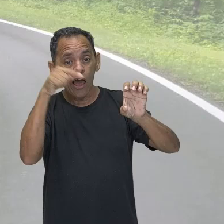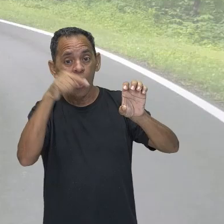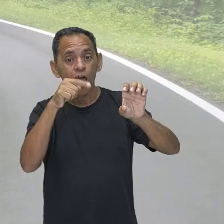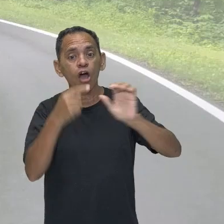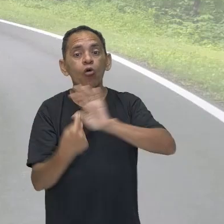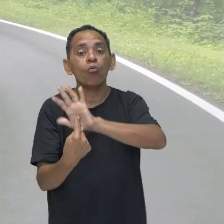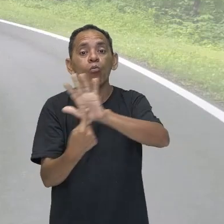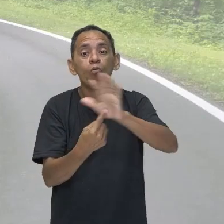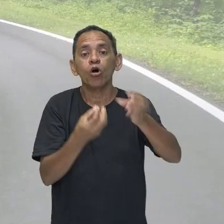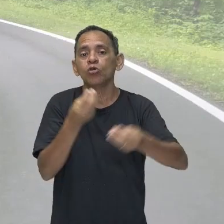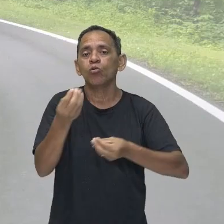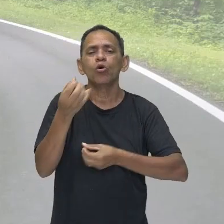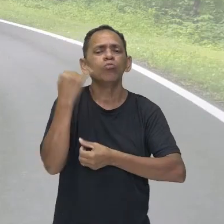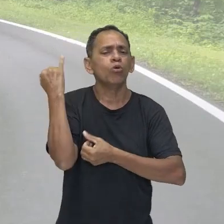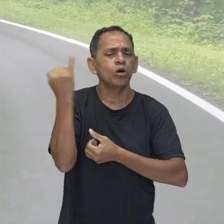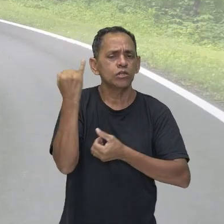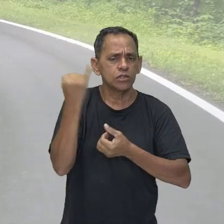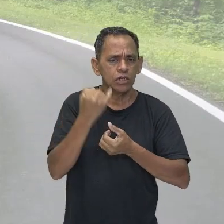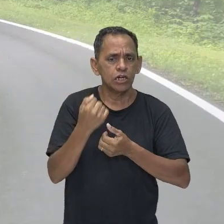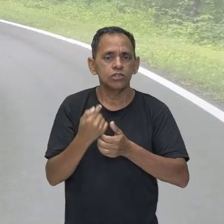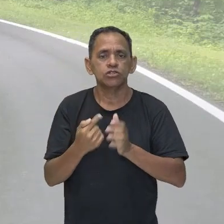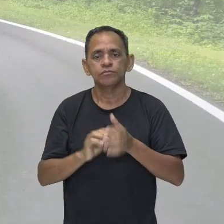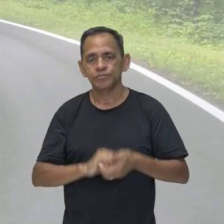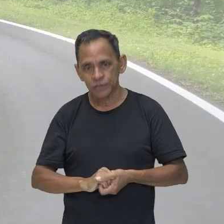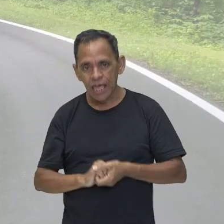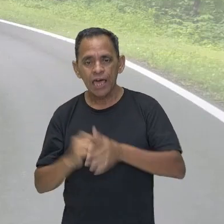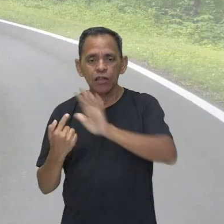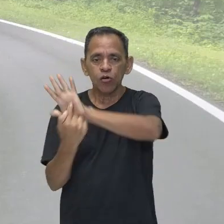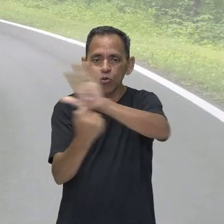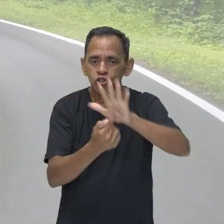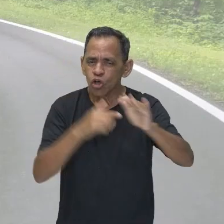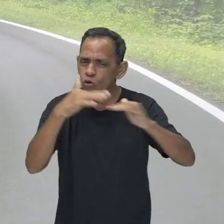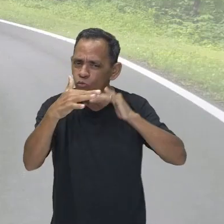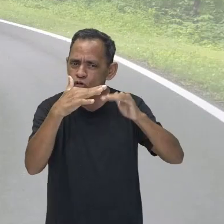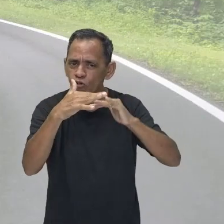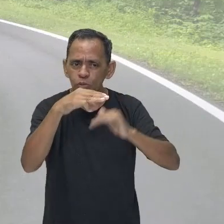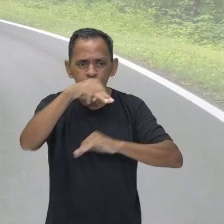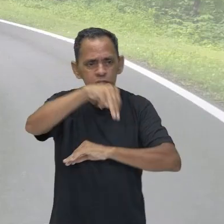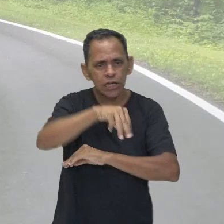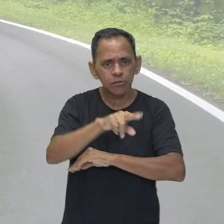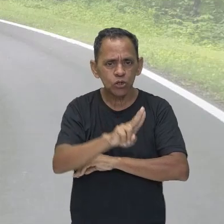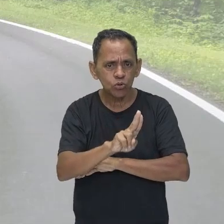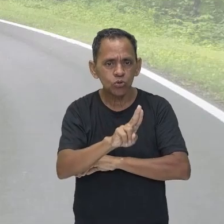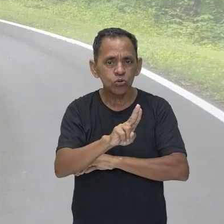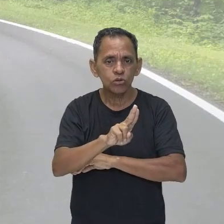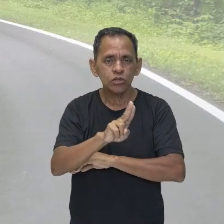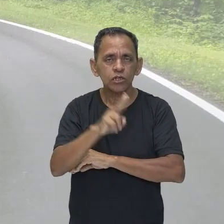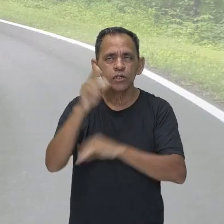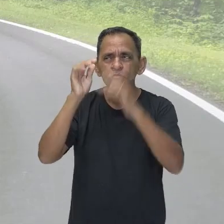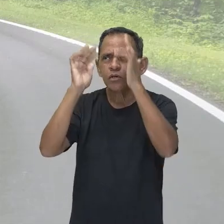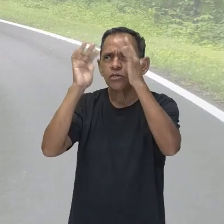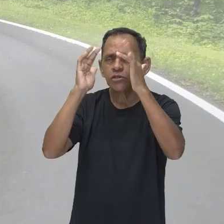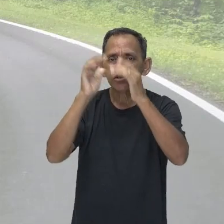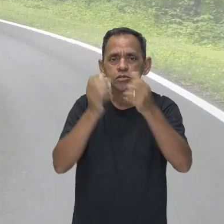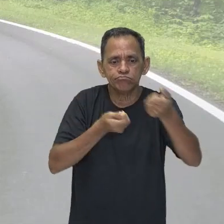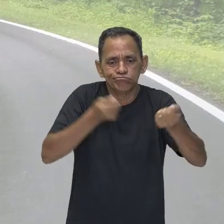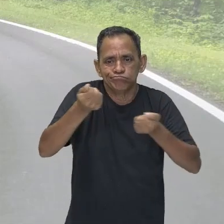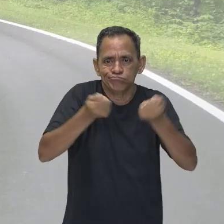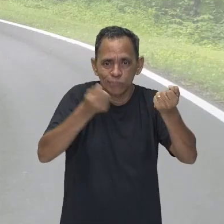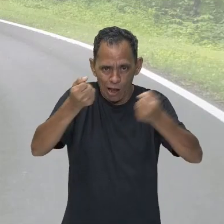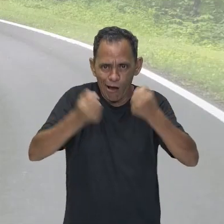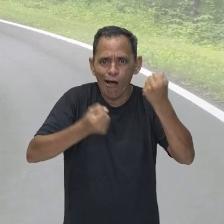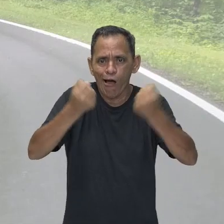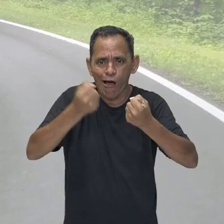gente porque ela vai conseguir descrever o movimento do móvel. Imagina que o carro está viajando de Manaus para Presidente